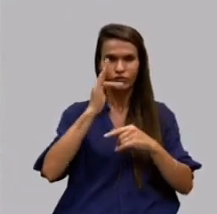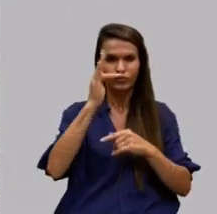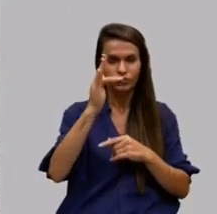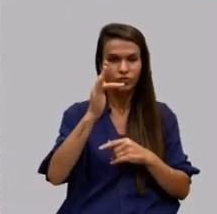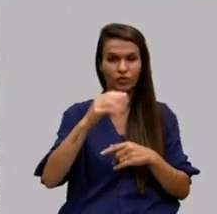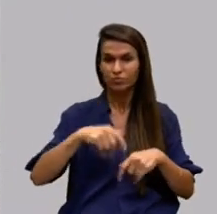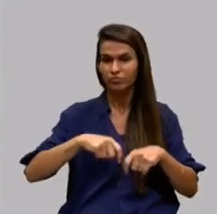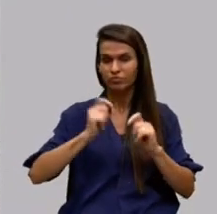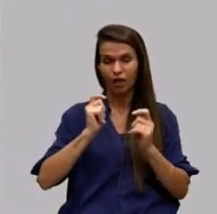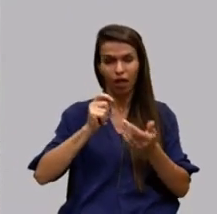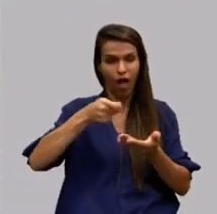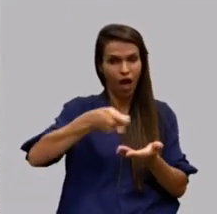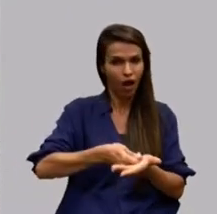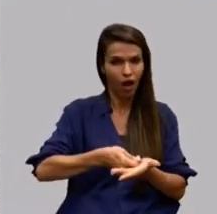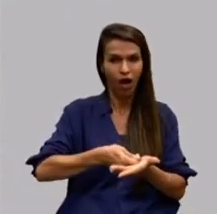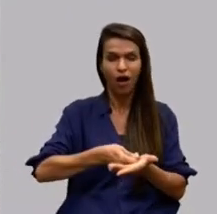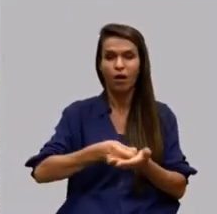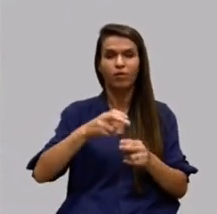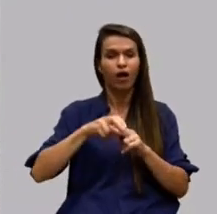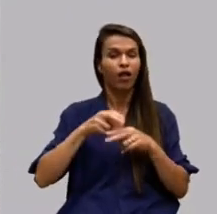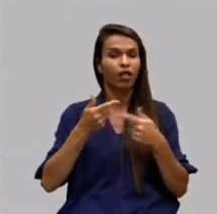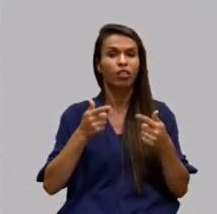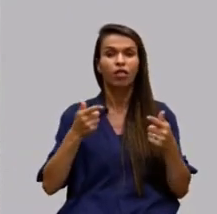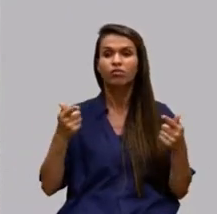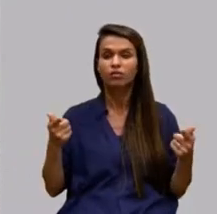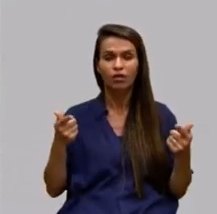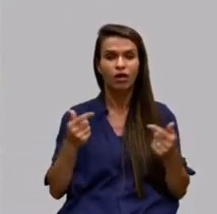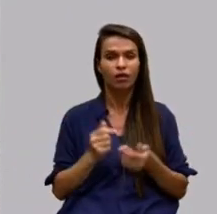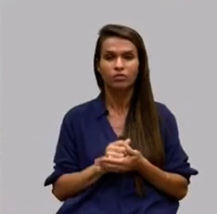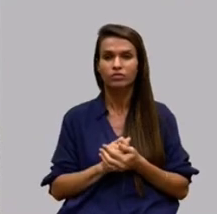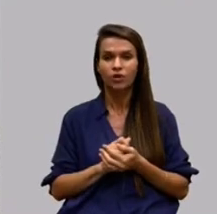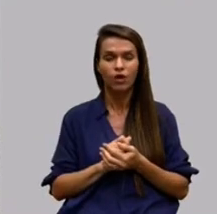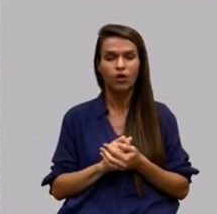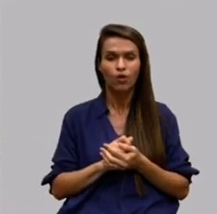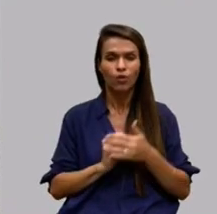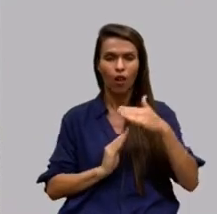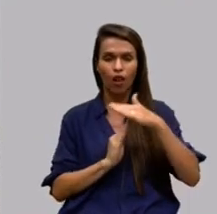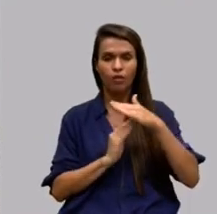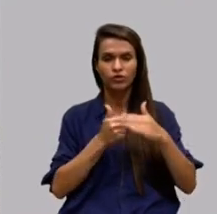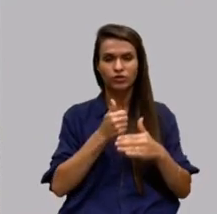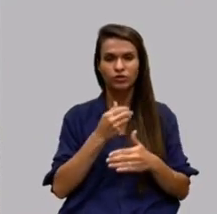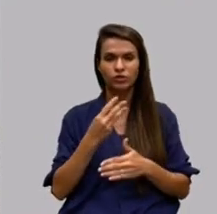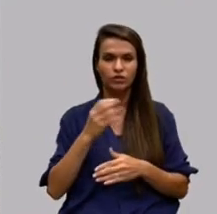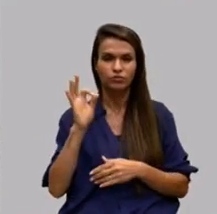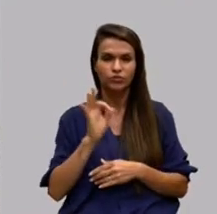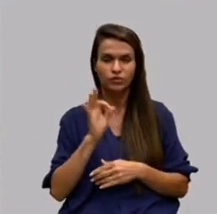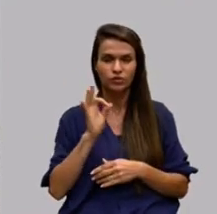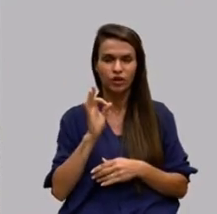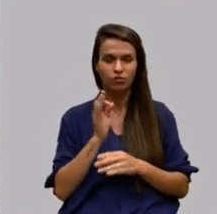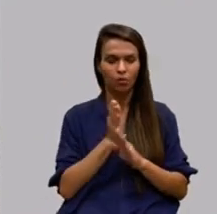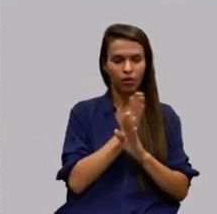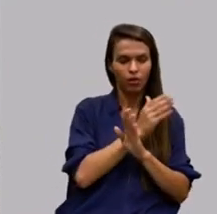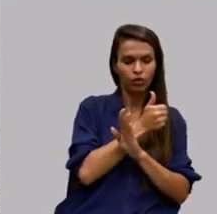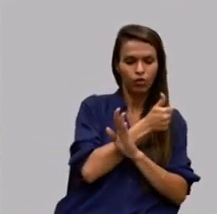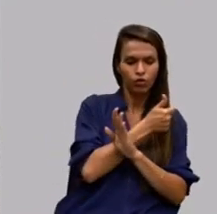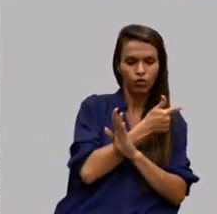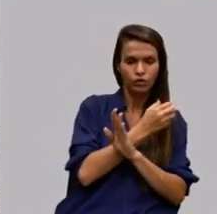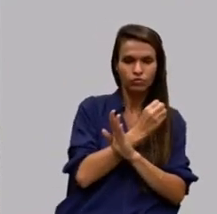pago, porque não tem mais o limitador de 13% desde 2015. Portanto, você terá que